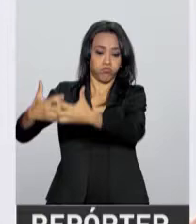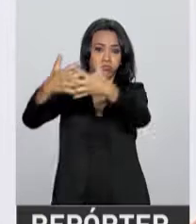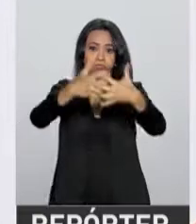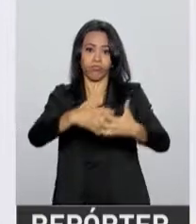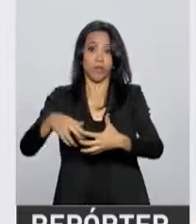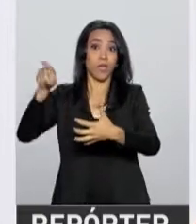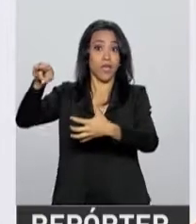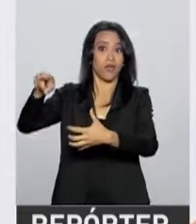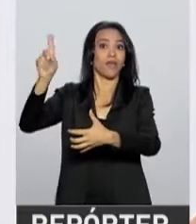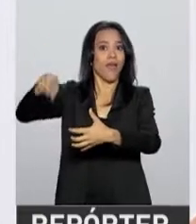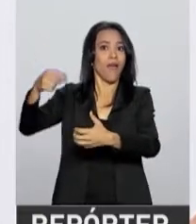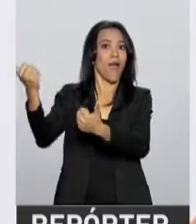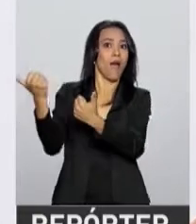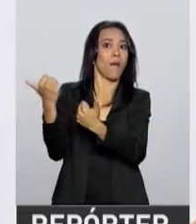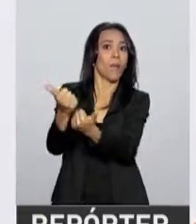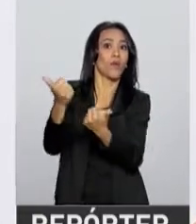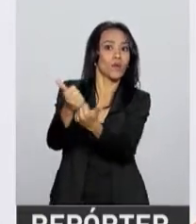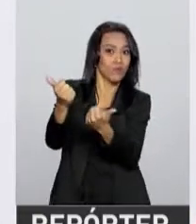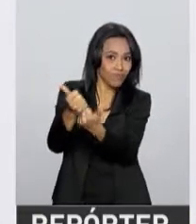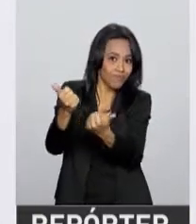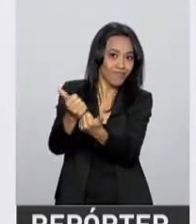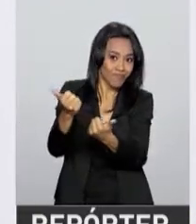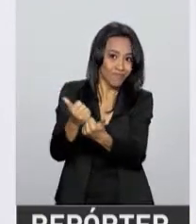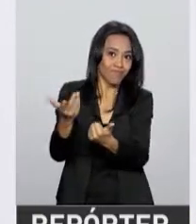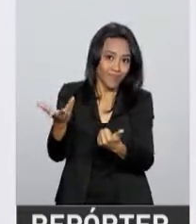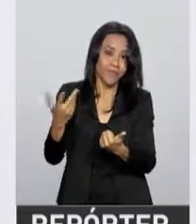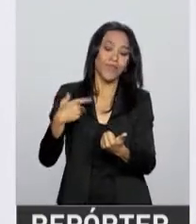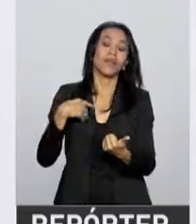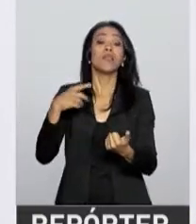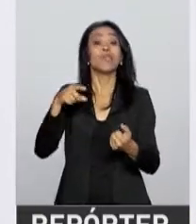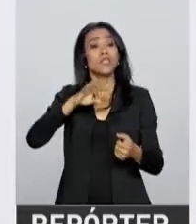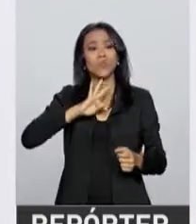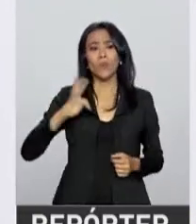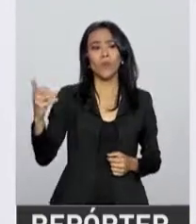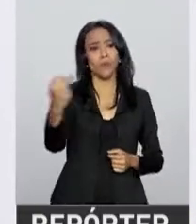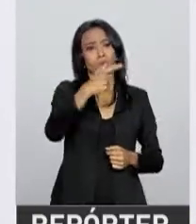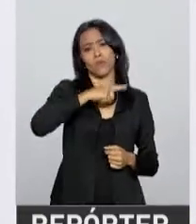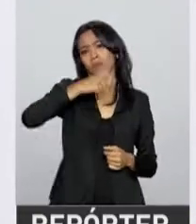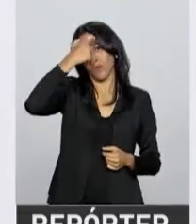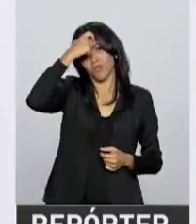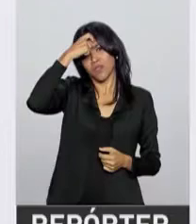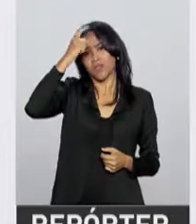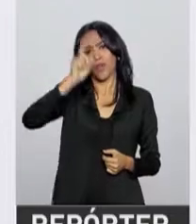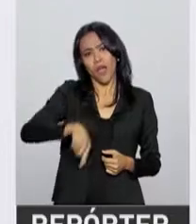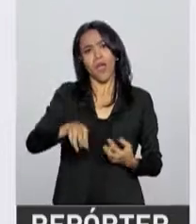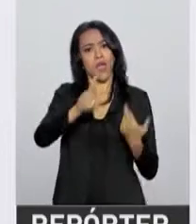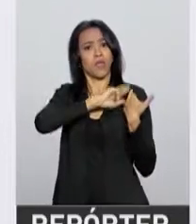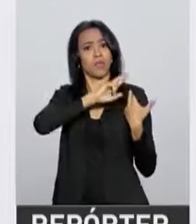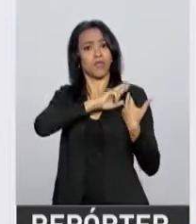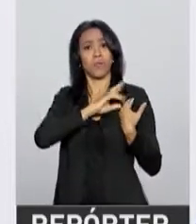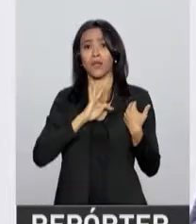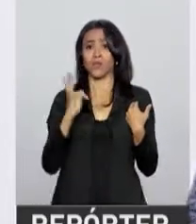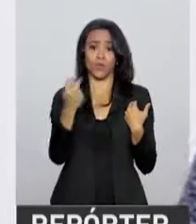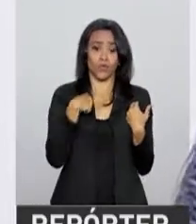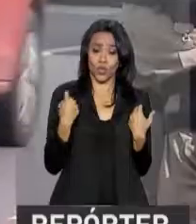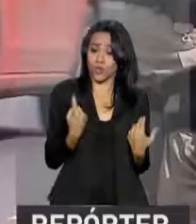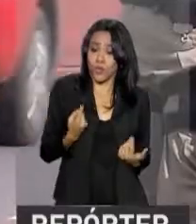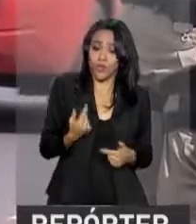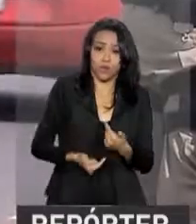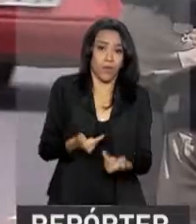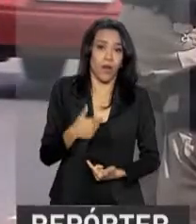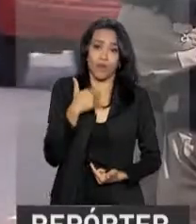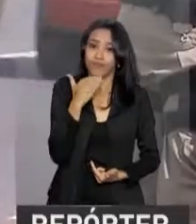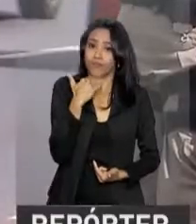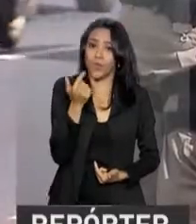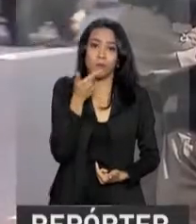de proteção mas que todos tenham consciência da importância de que é um trabalho de todos nós ninguém vai conseguir fazer isso sozinho a